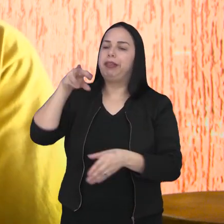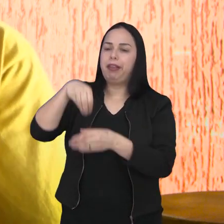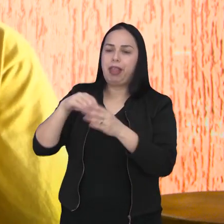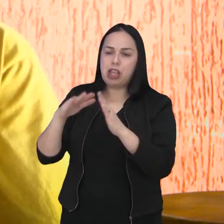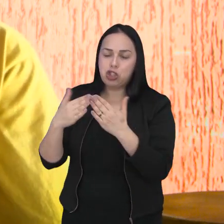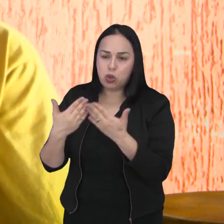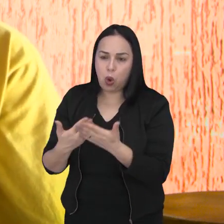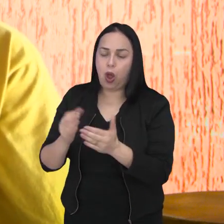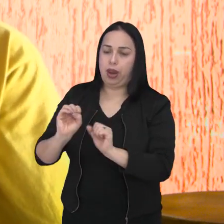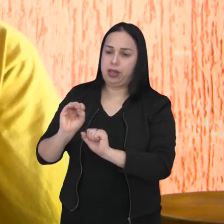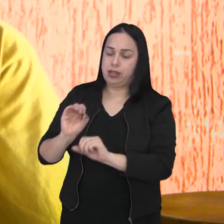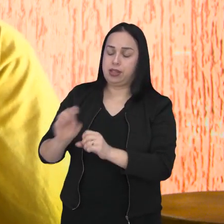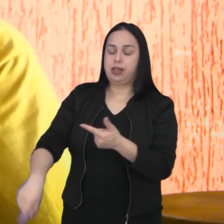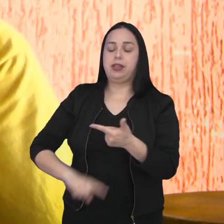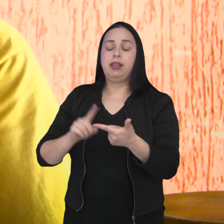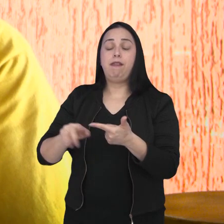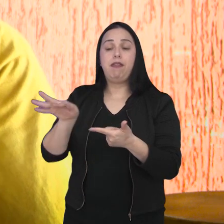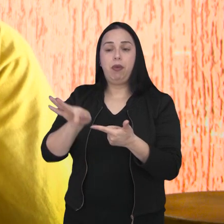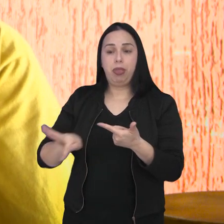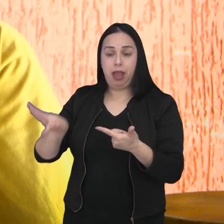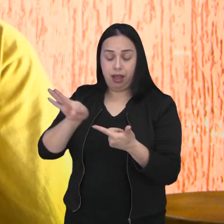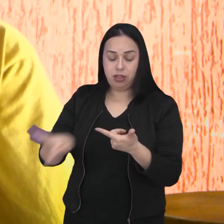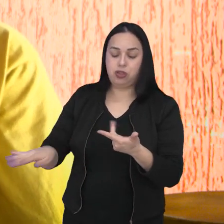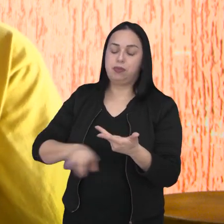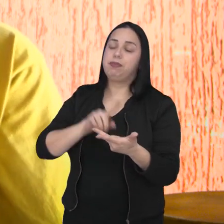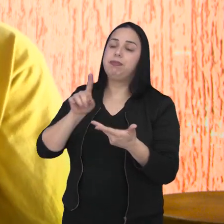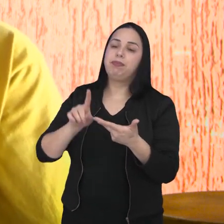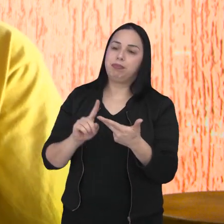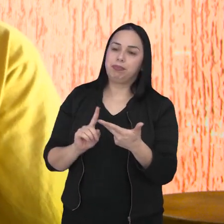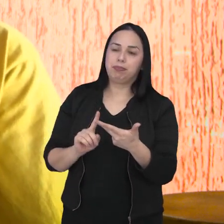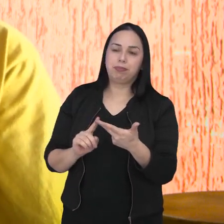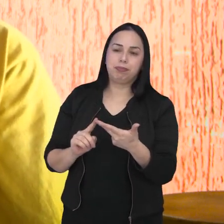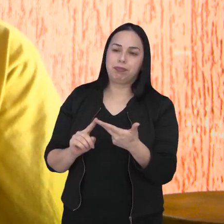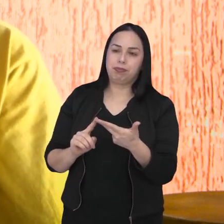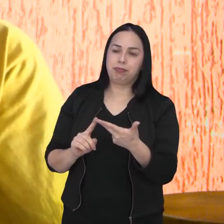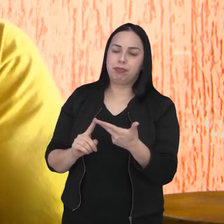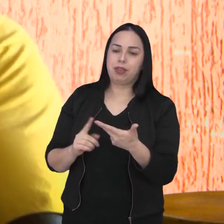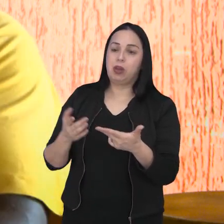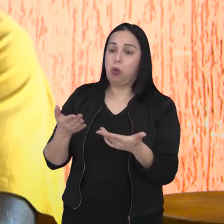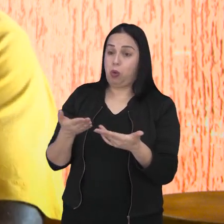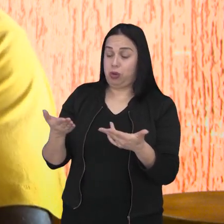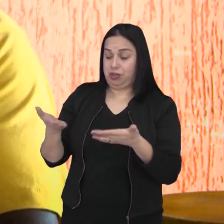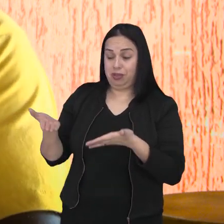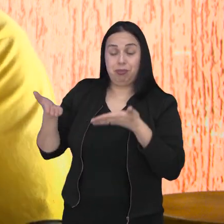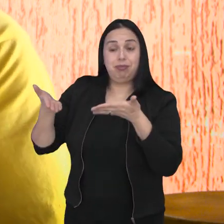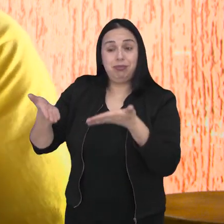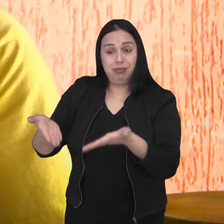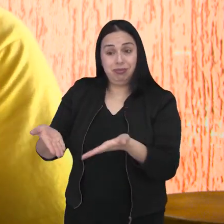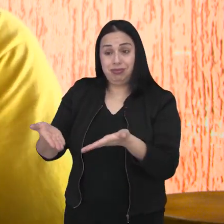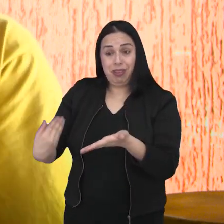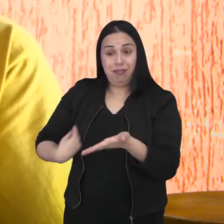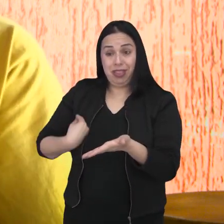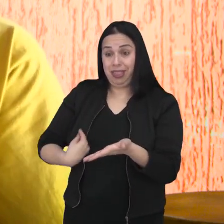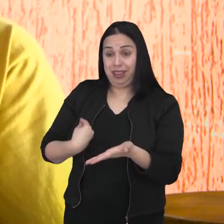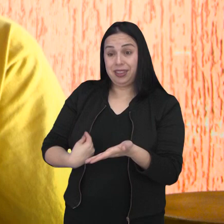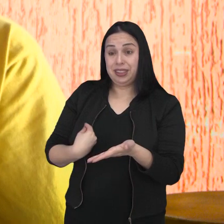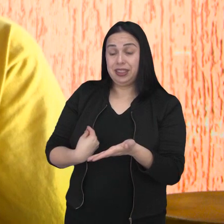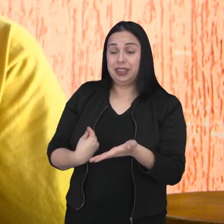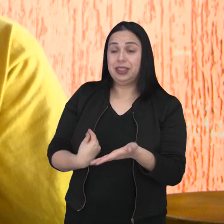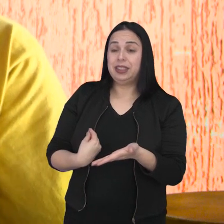nas escolas, o jongo está nas faculdades, o jongo está... estamos aqui, né?